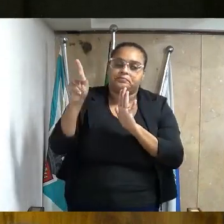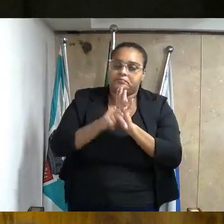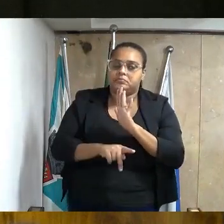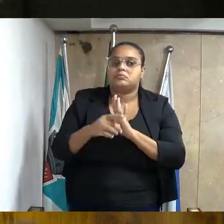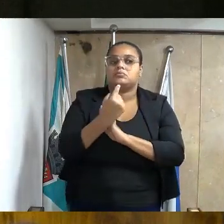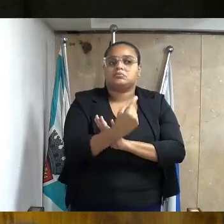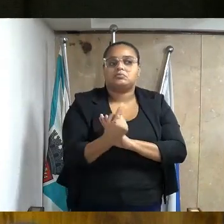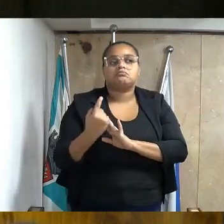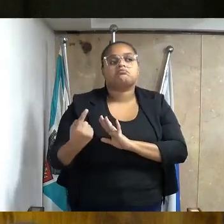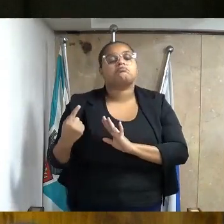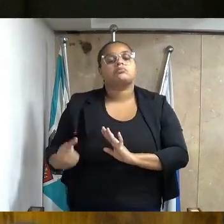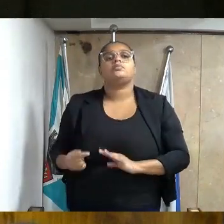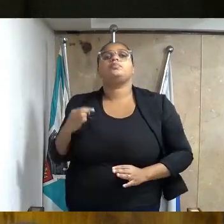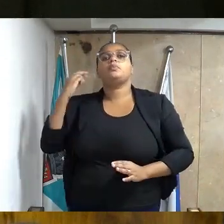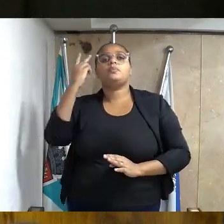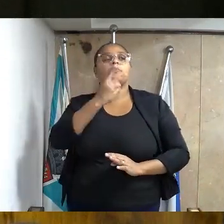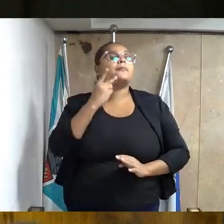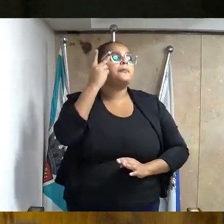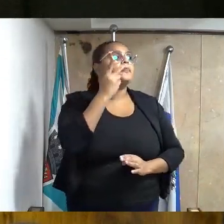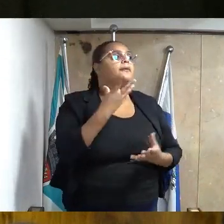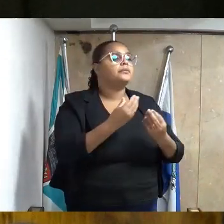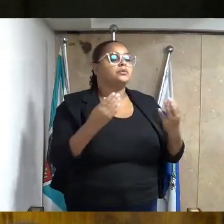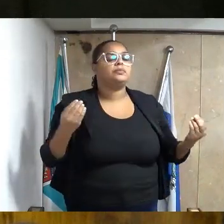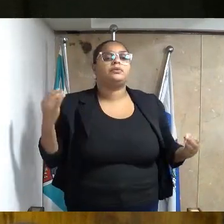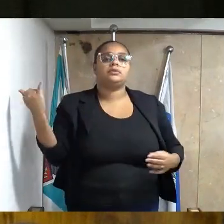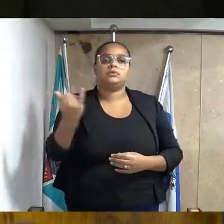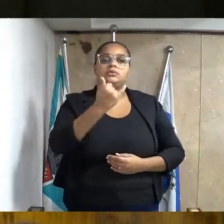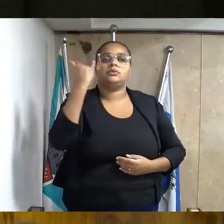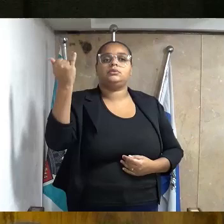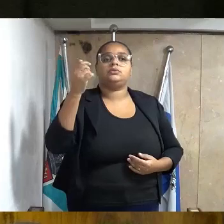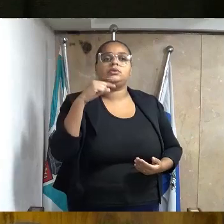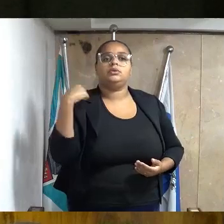cada vereador nesta casa. É importante que nós